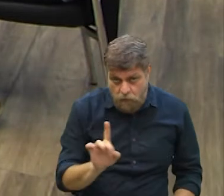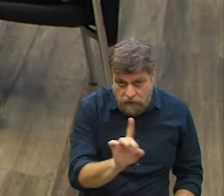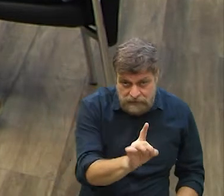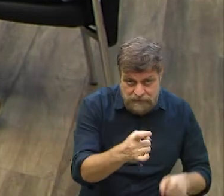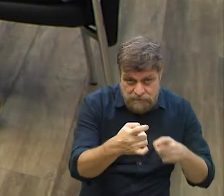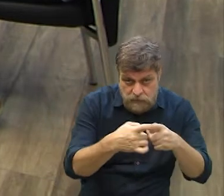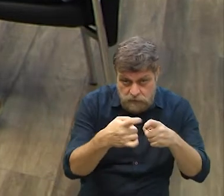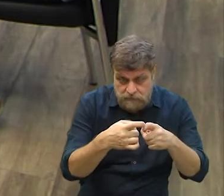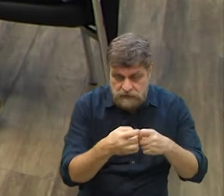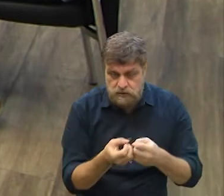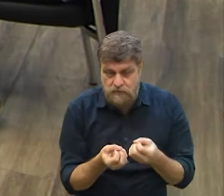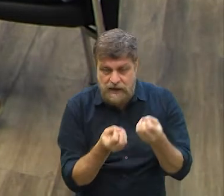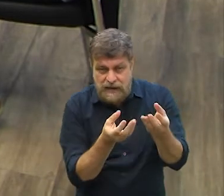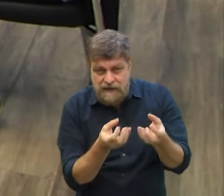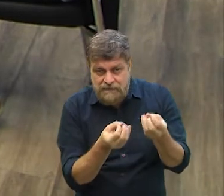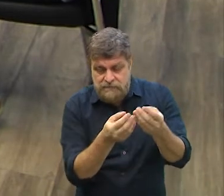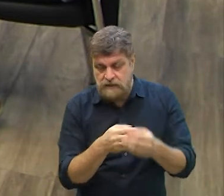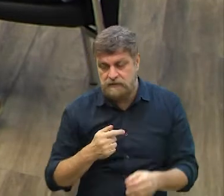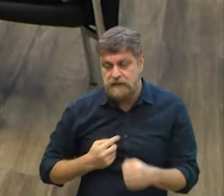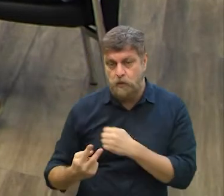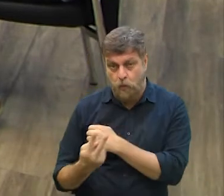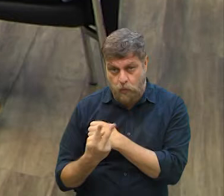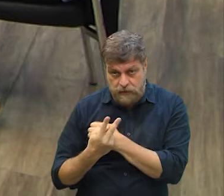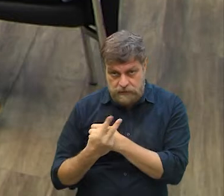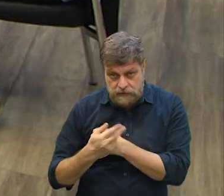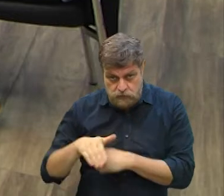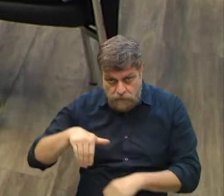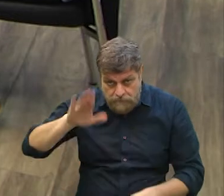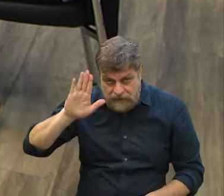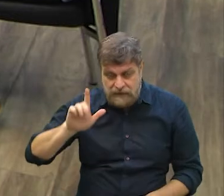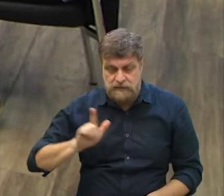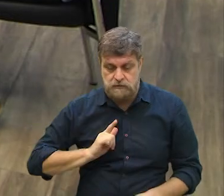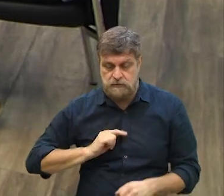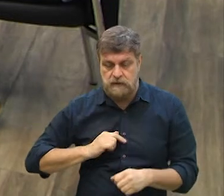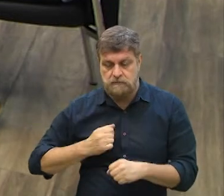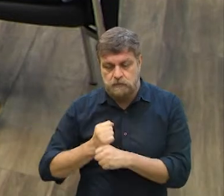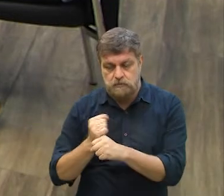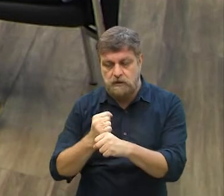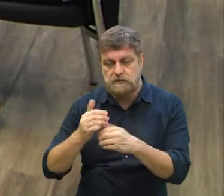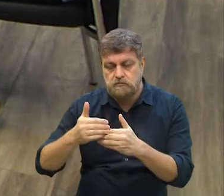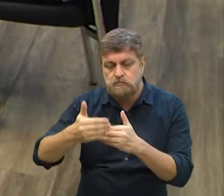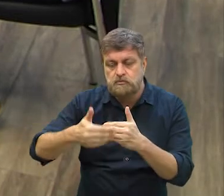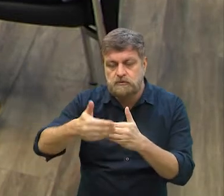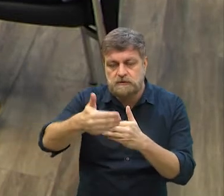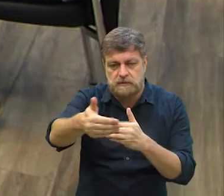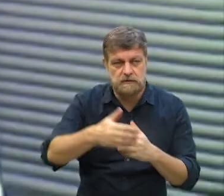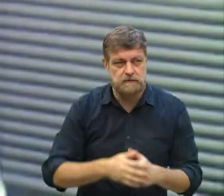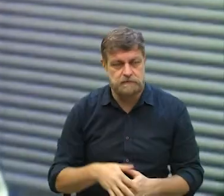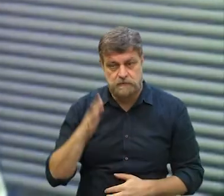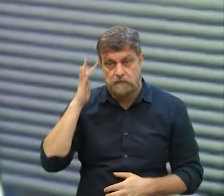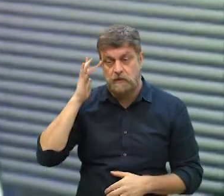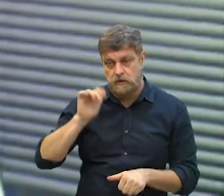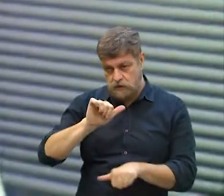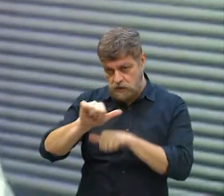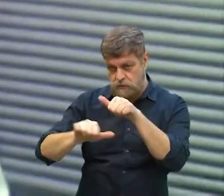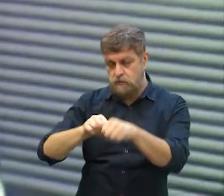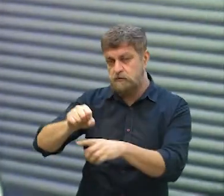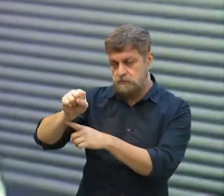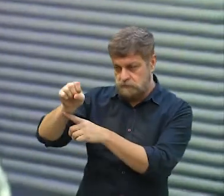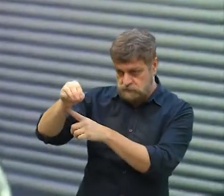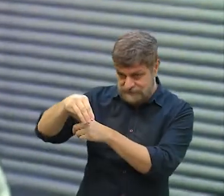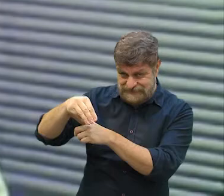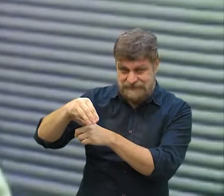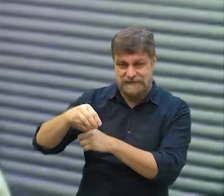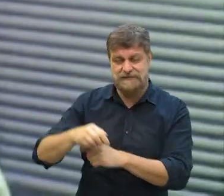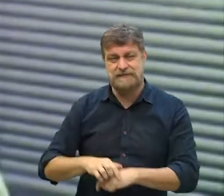elas estão relatando um cuidado maior ou isso tende a vir para os próximos anos? Eu acho que já mudou, sim,